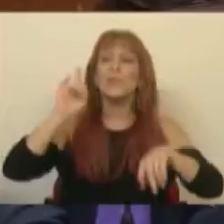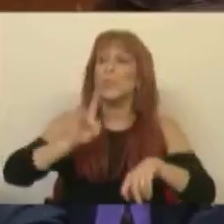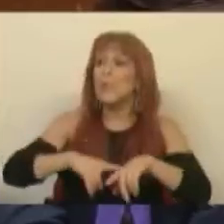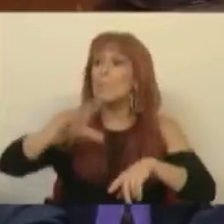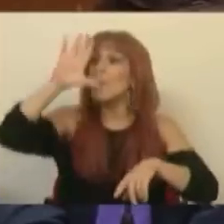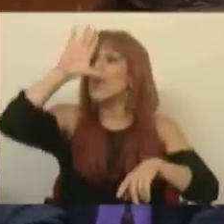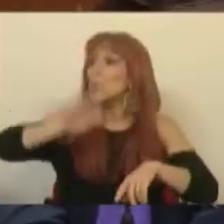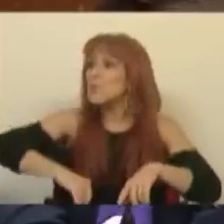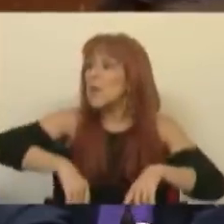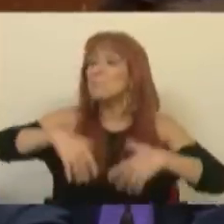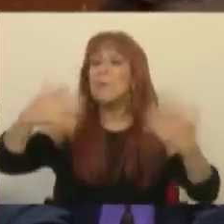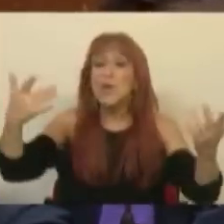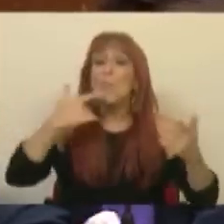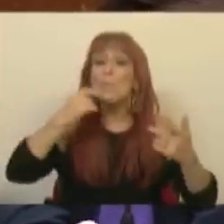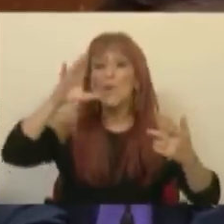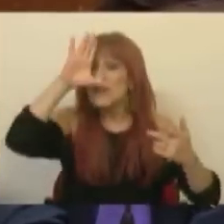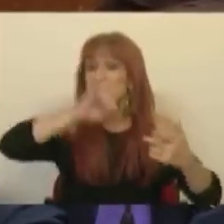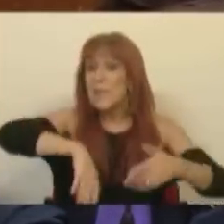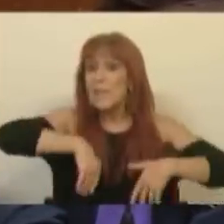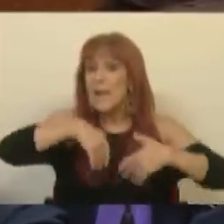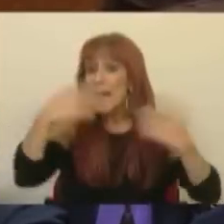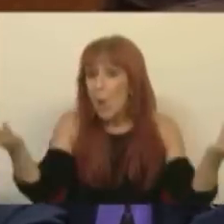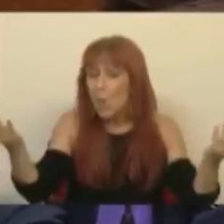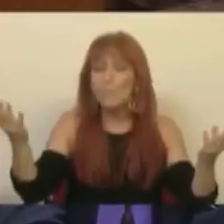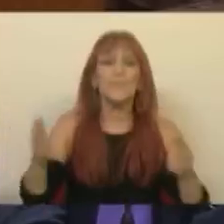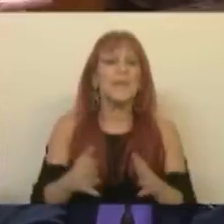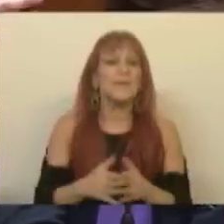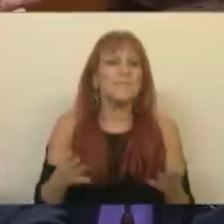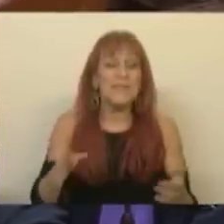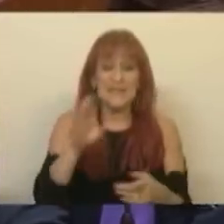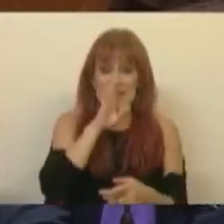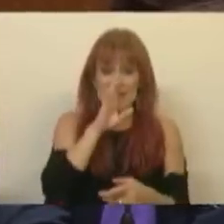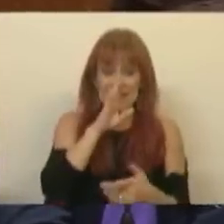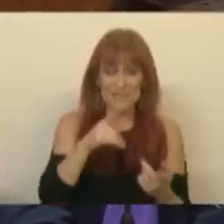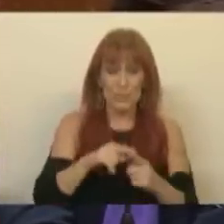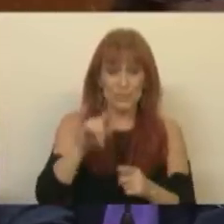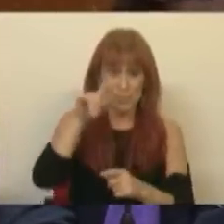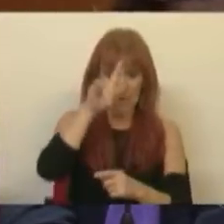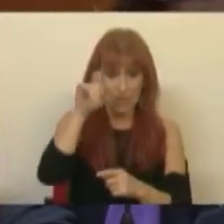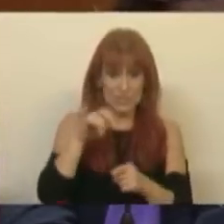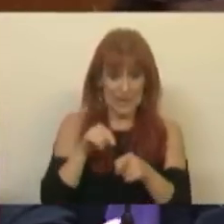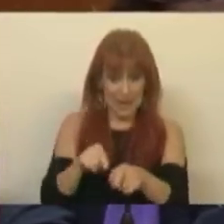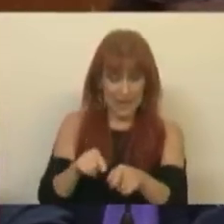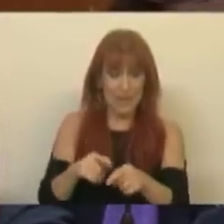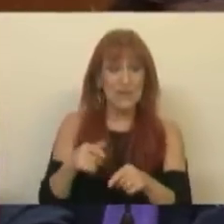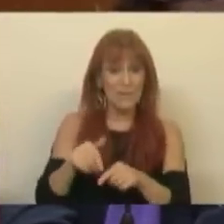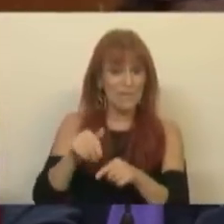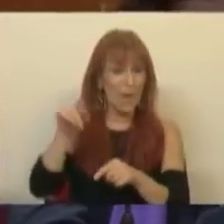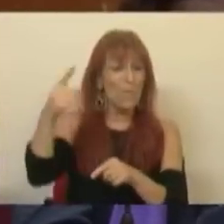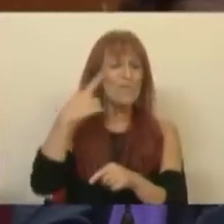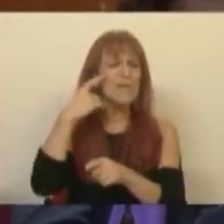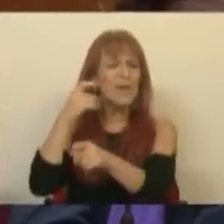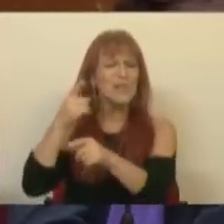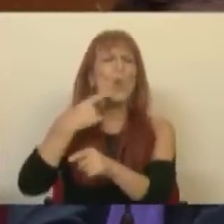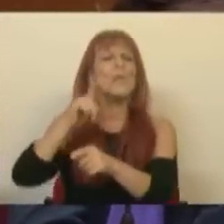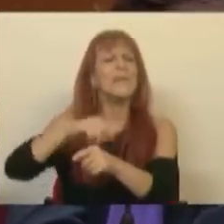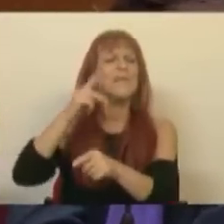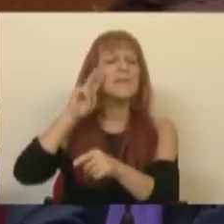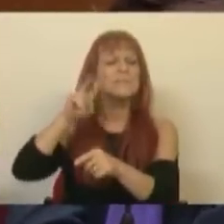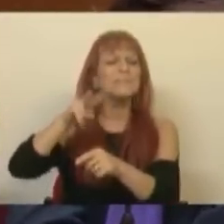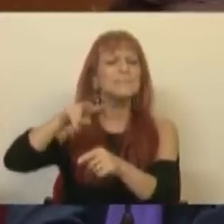não sei não não posso saber agora se a questão que coloca é vão lá verificar outra vez